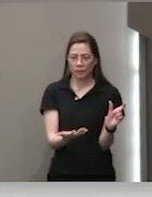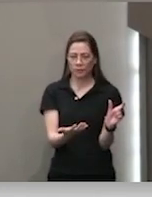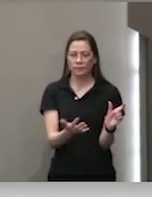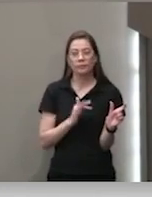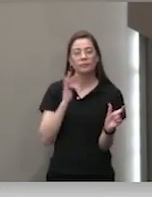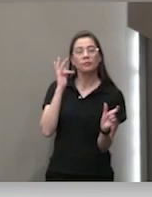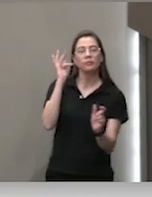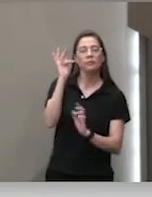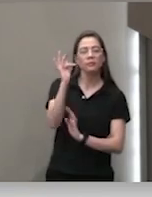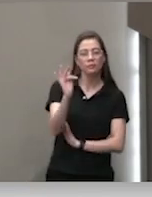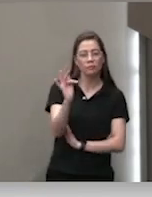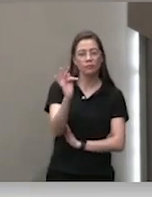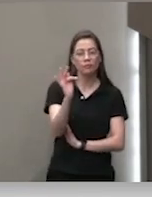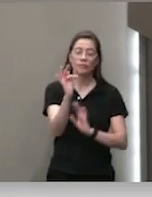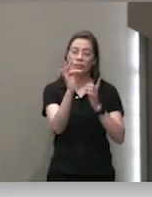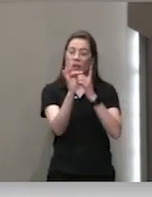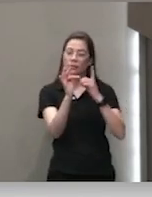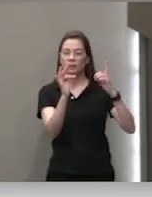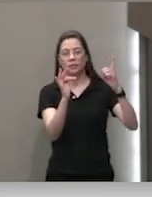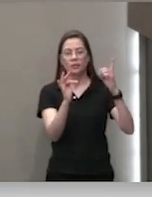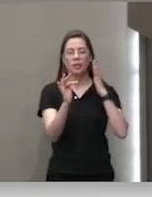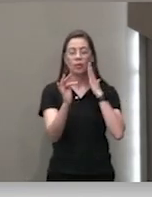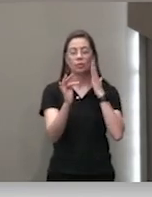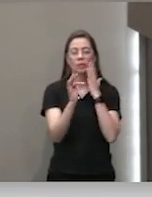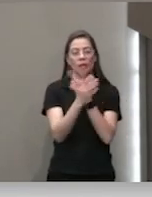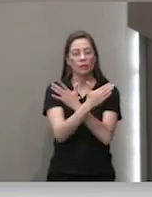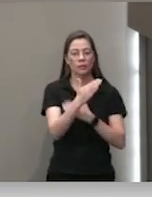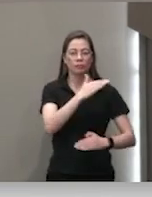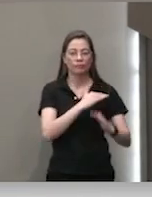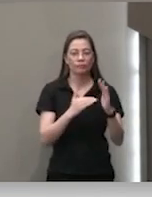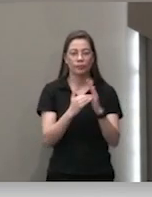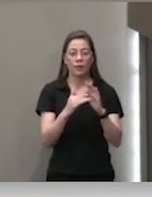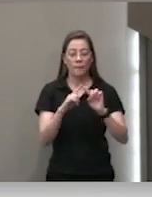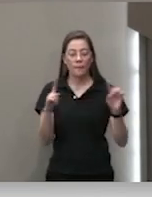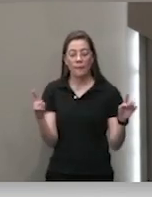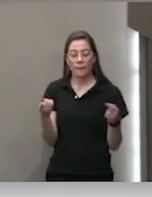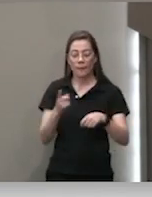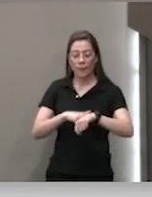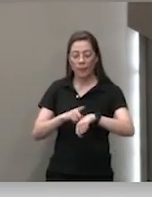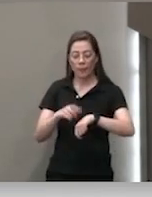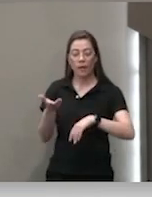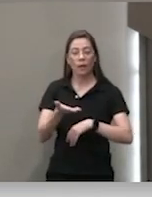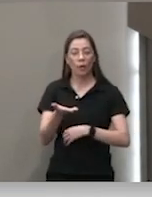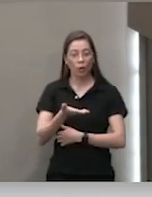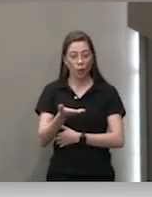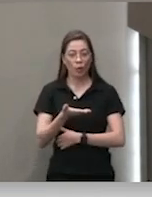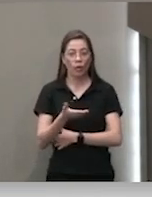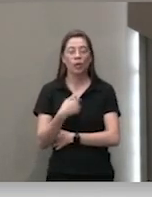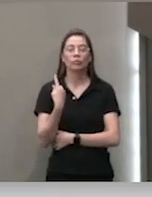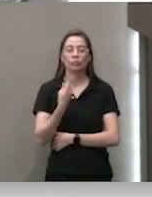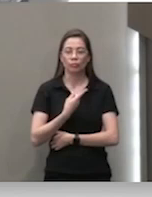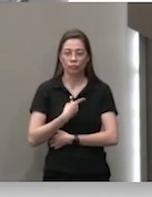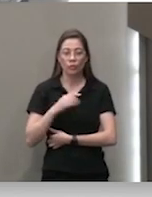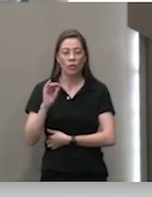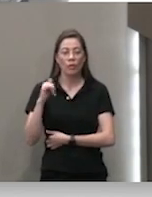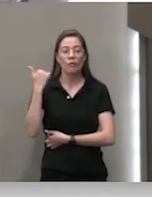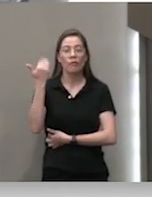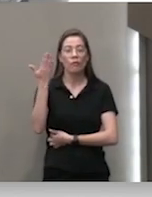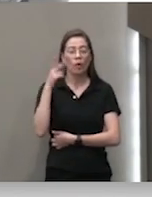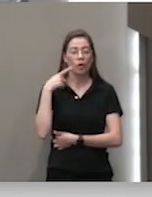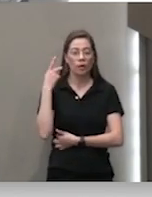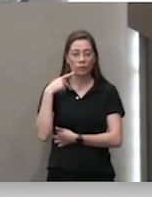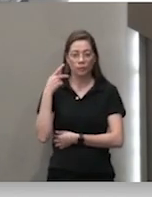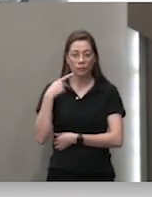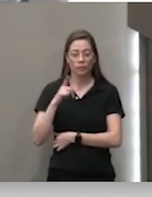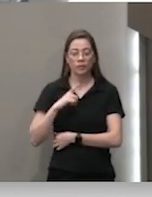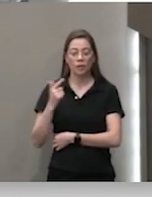No futuro, a Deus pertence, não podemos prever nada, mas de momento estaremos fora. De momento estaremos fora da política por um tempo,